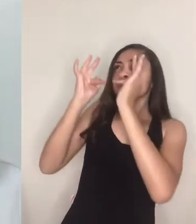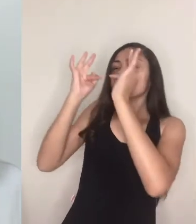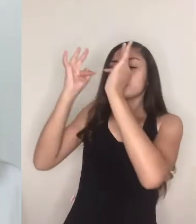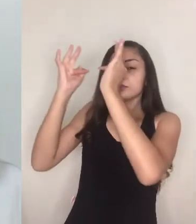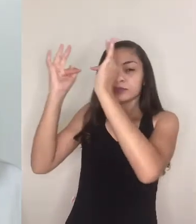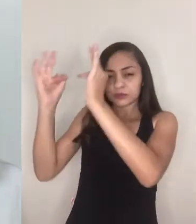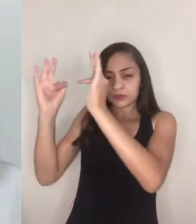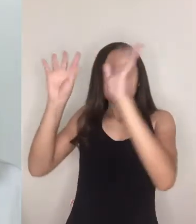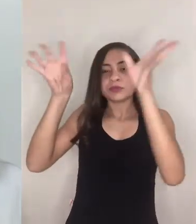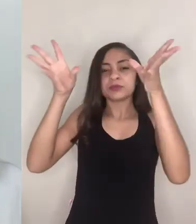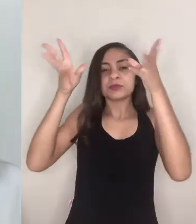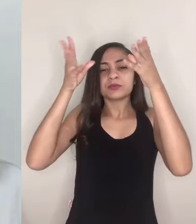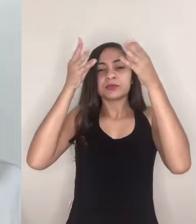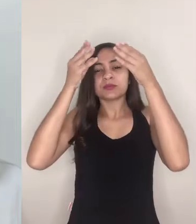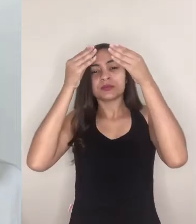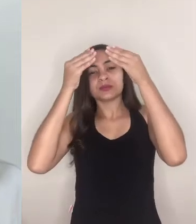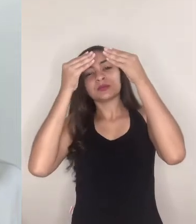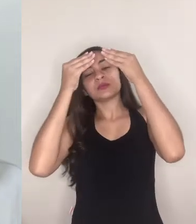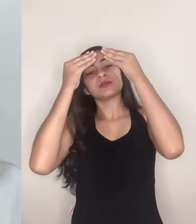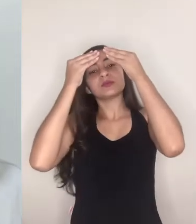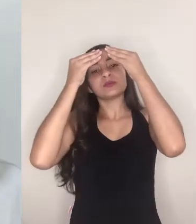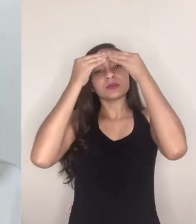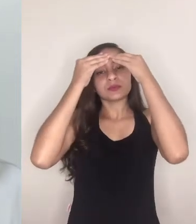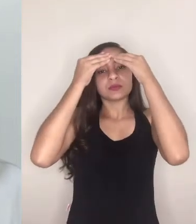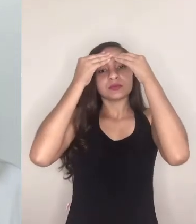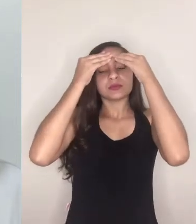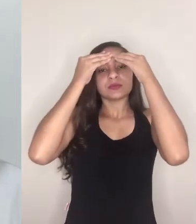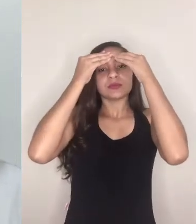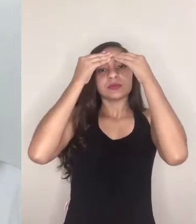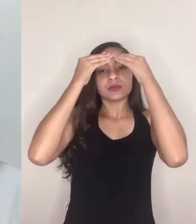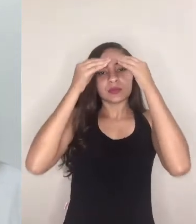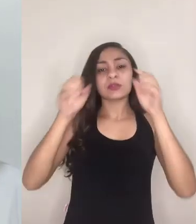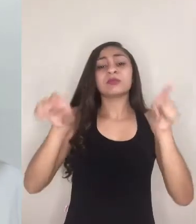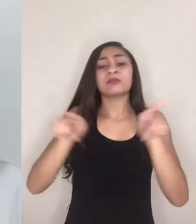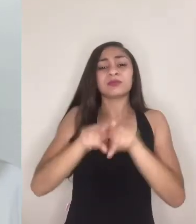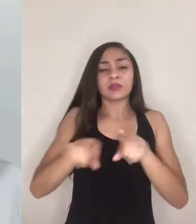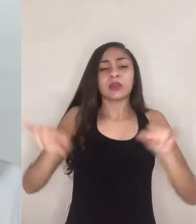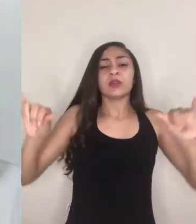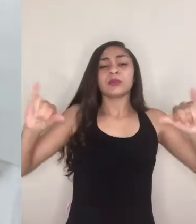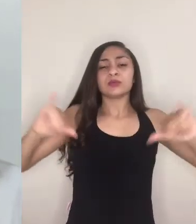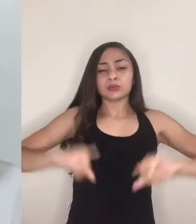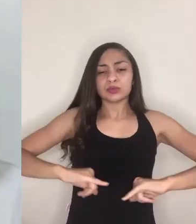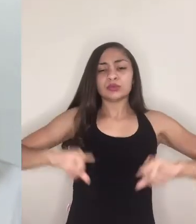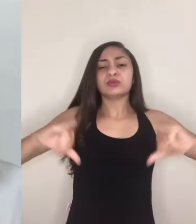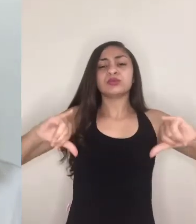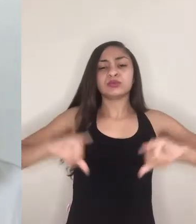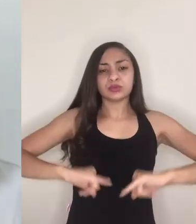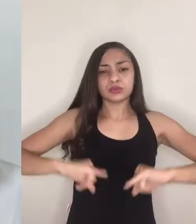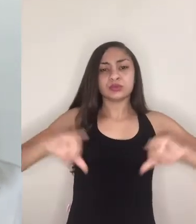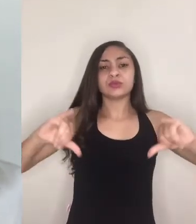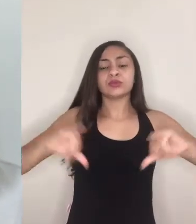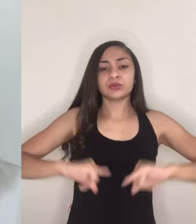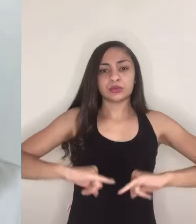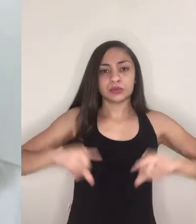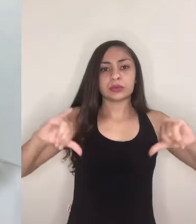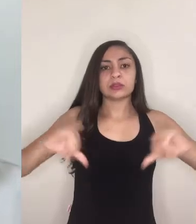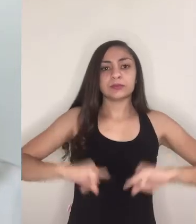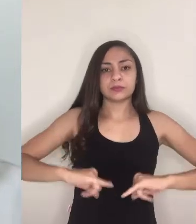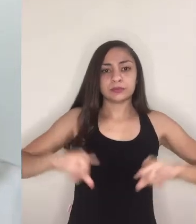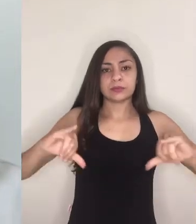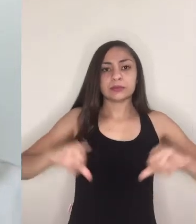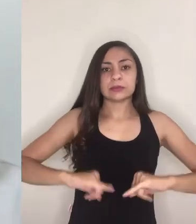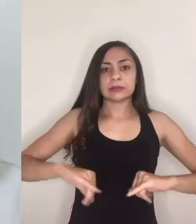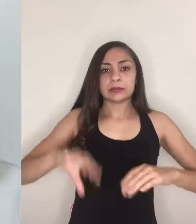esses preceitos, não obstante as dolorosas aflições que tinham sido